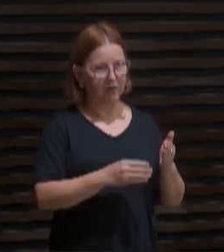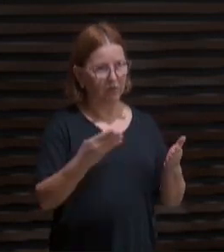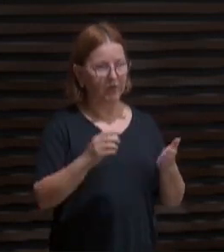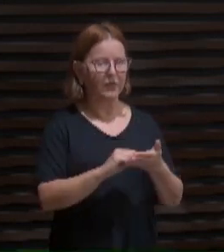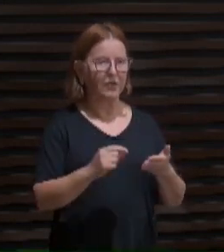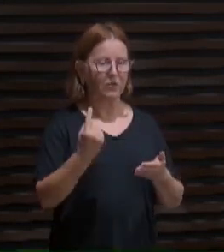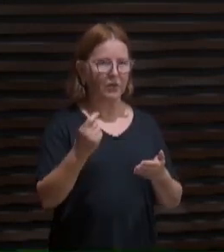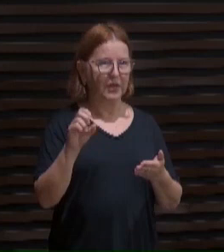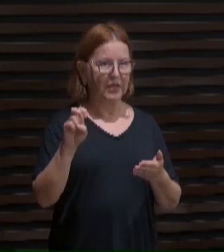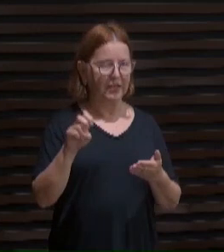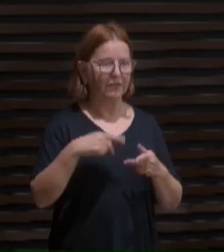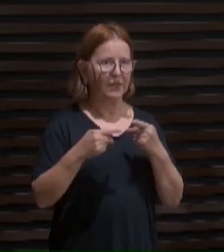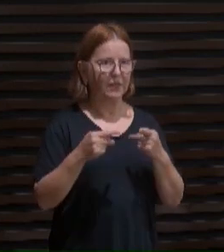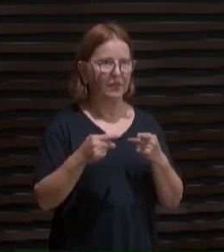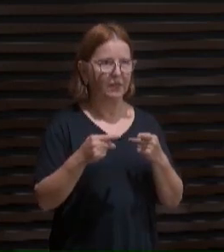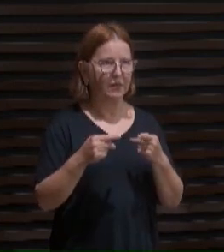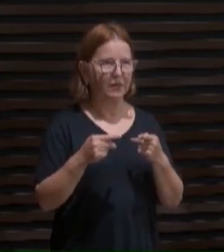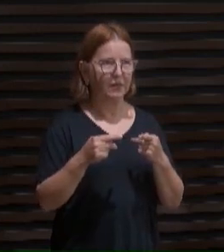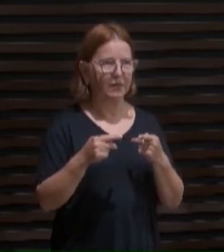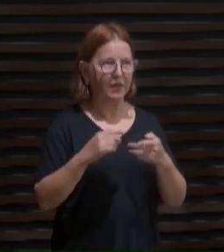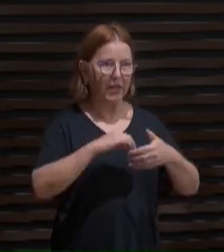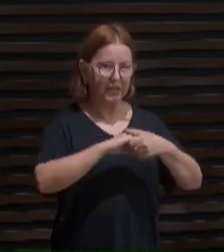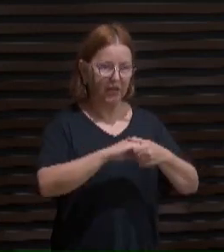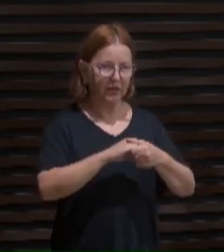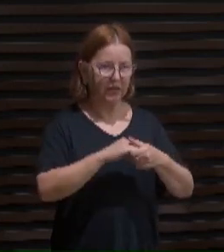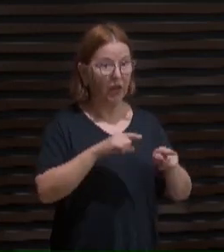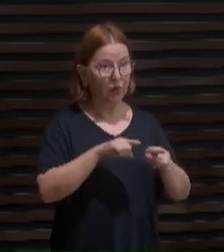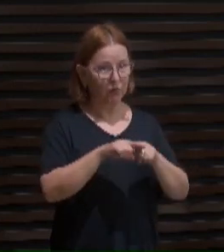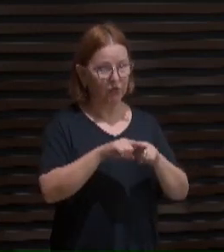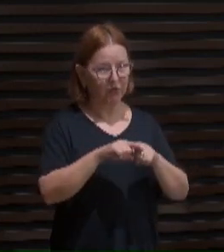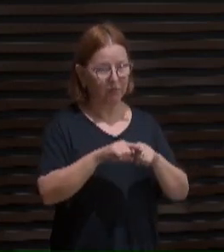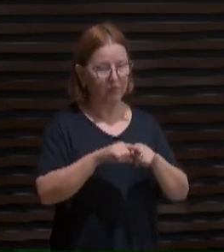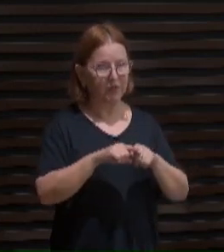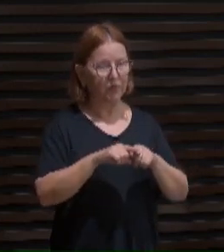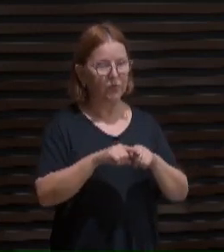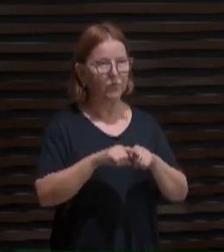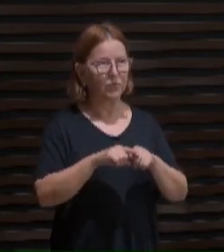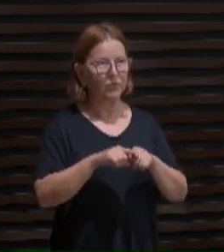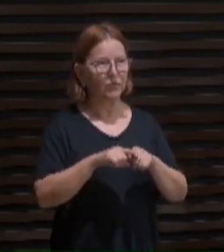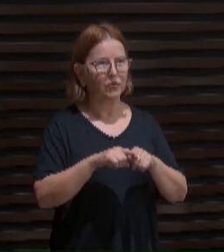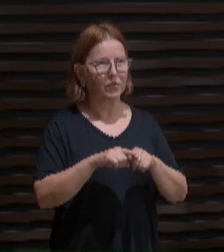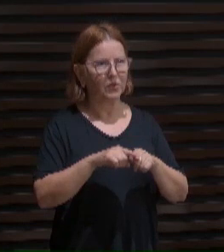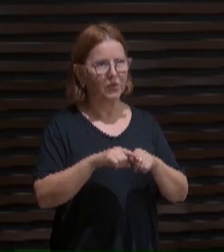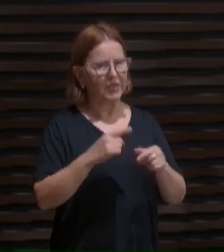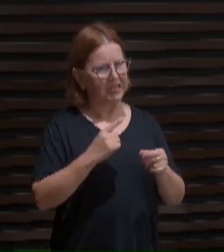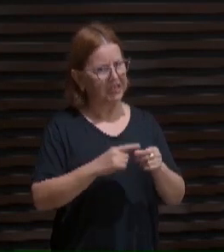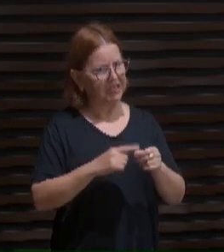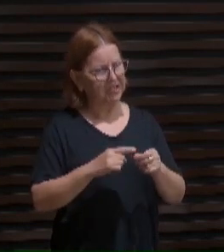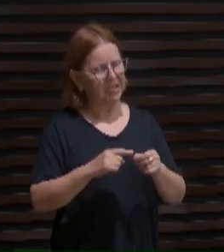que ele diz: saudai os irmãos de Laodiceia e Ninfa e a igreja que